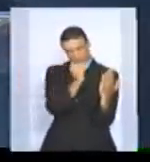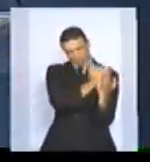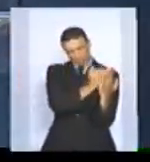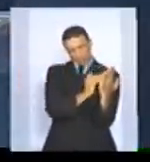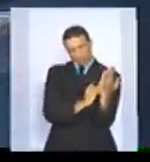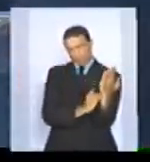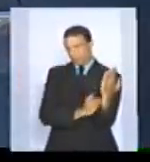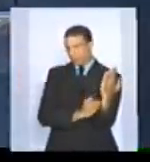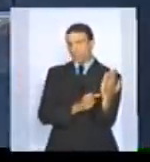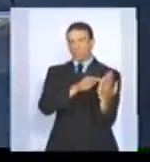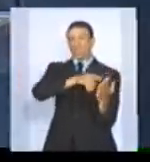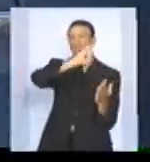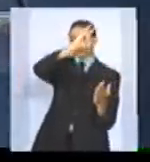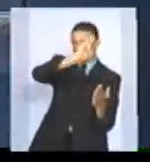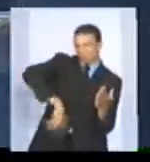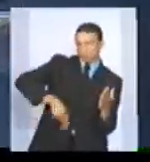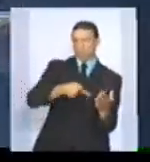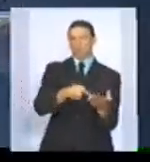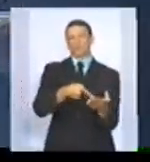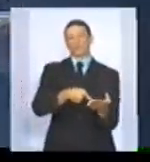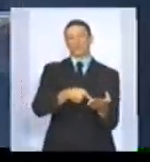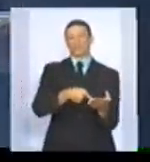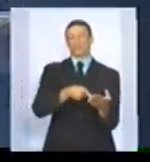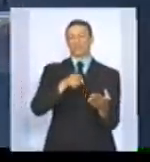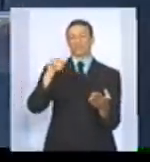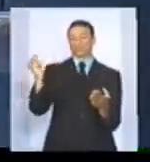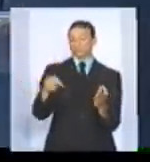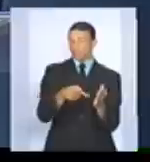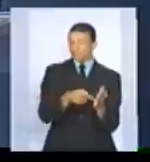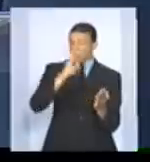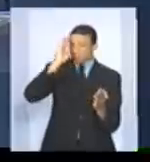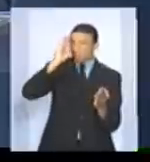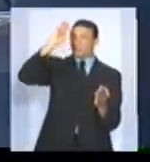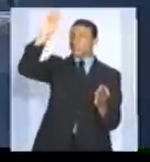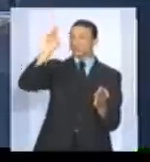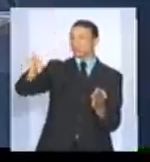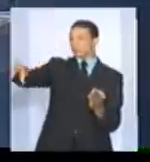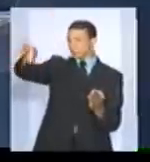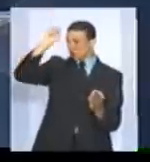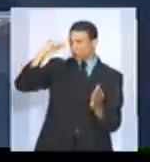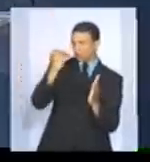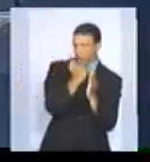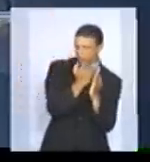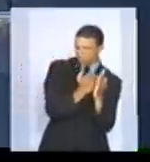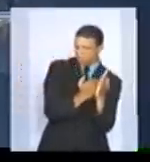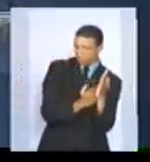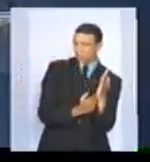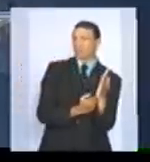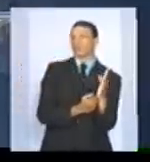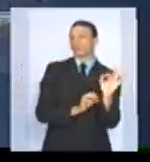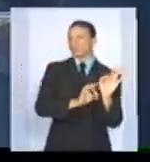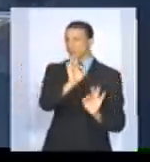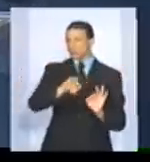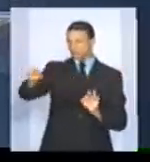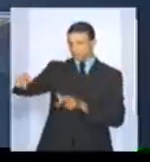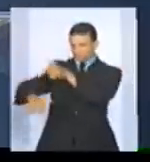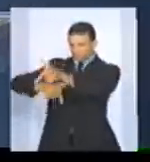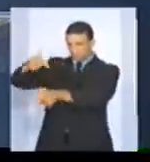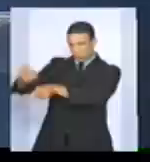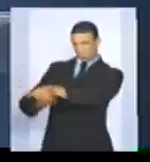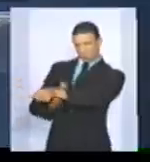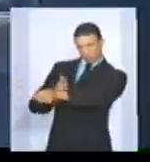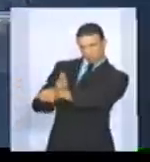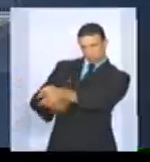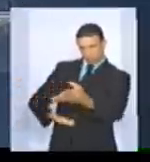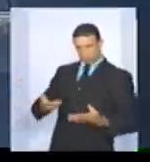Os documentos e atos societários, inclusive os referentes à escolha dos dirigentes e gestores em exercício das pessoas físicas,